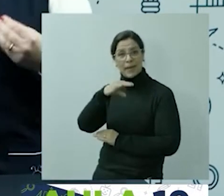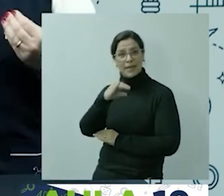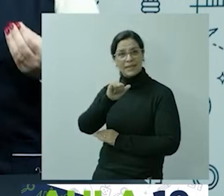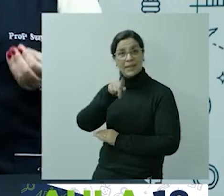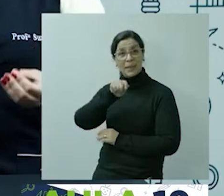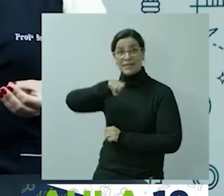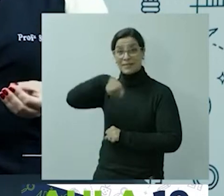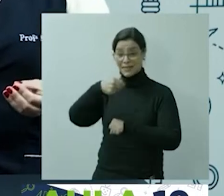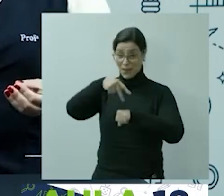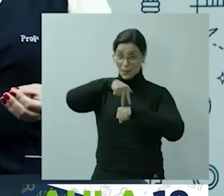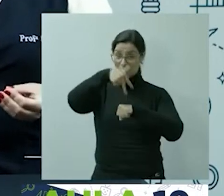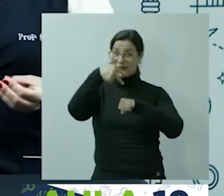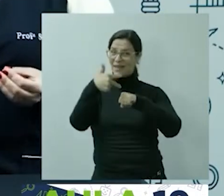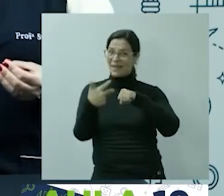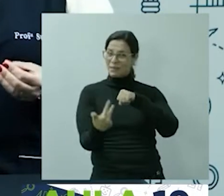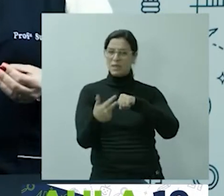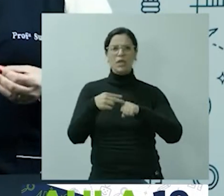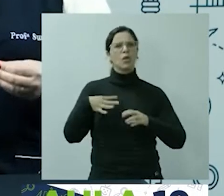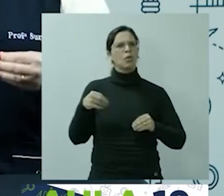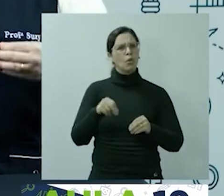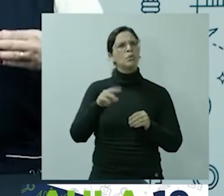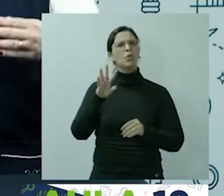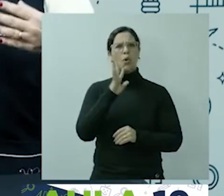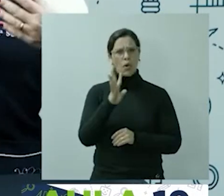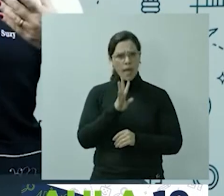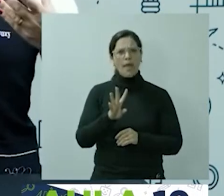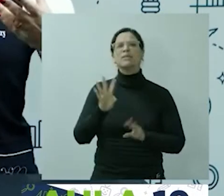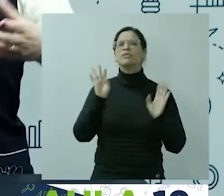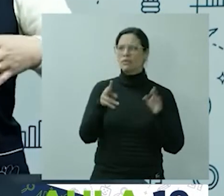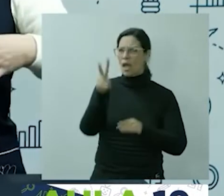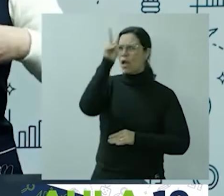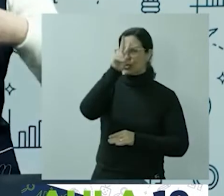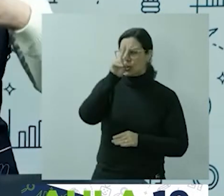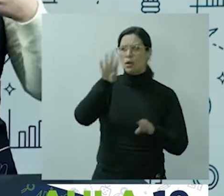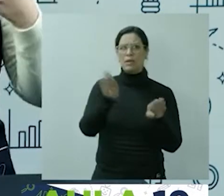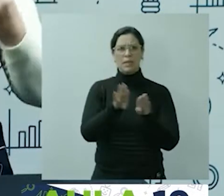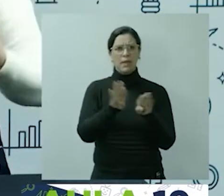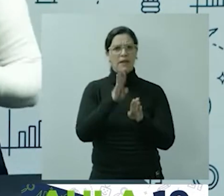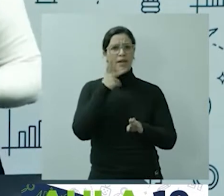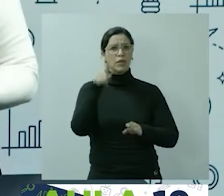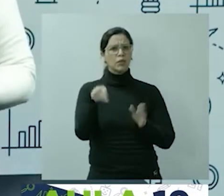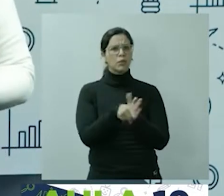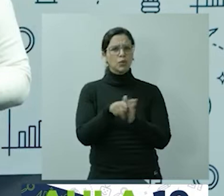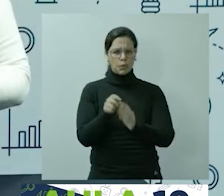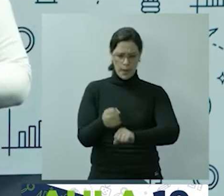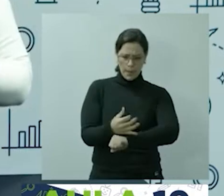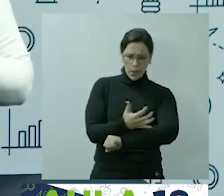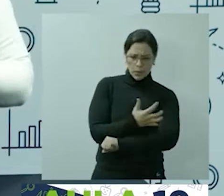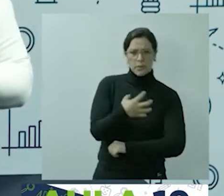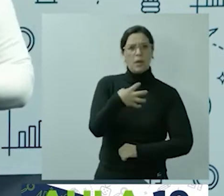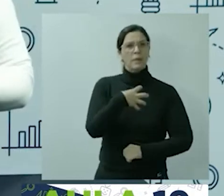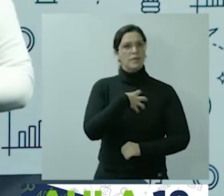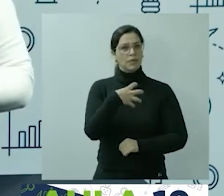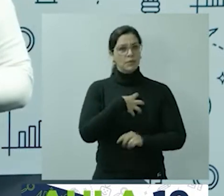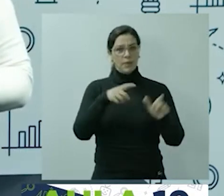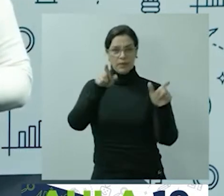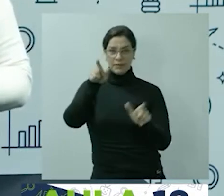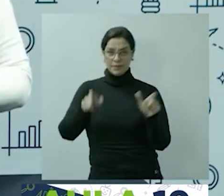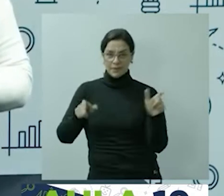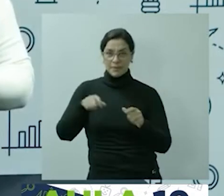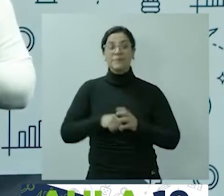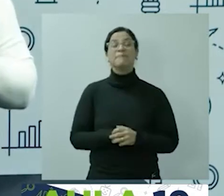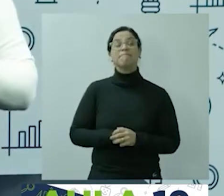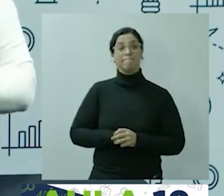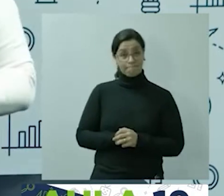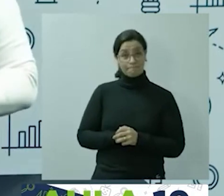bastante, conhecem, e ela é trabalha muito sobre os sentimentos, as emoções das